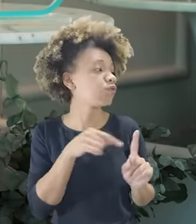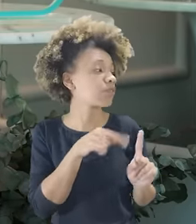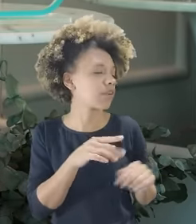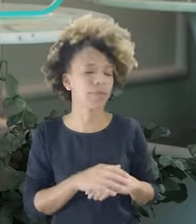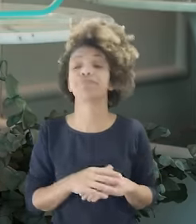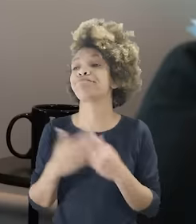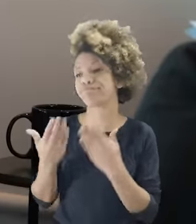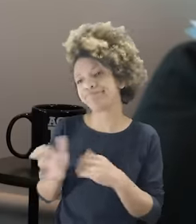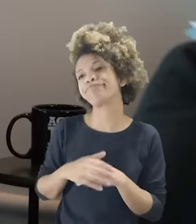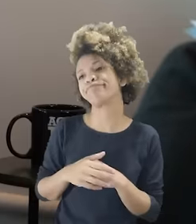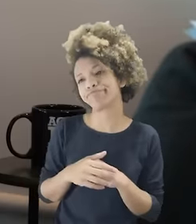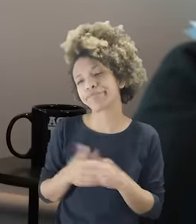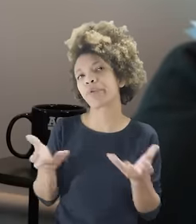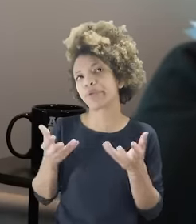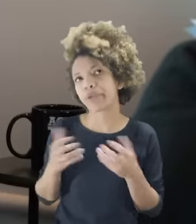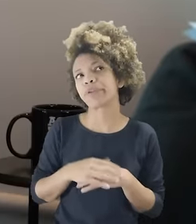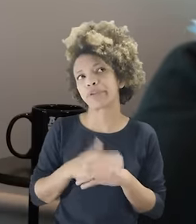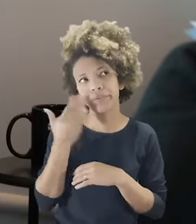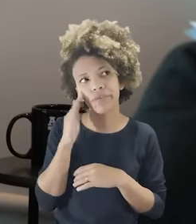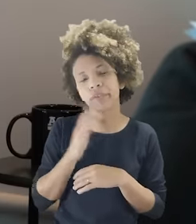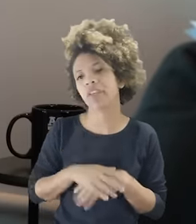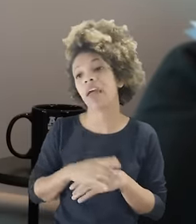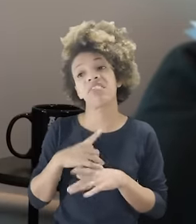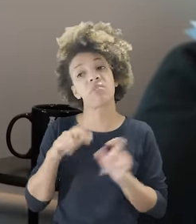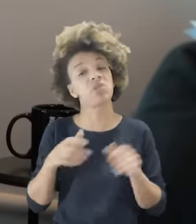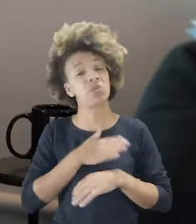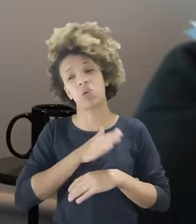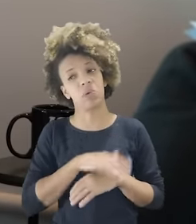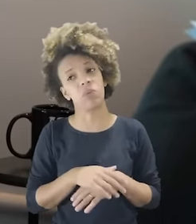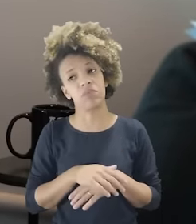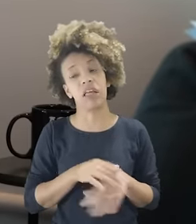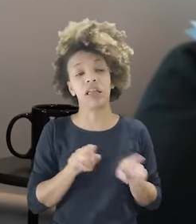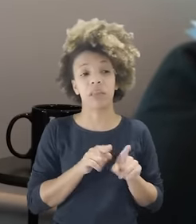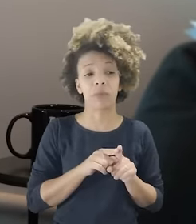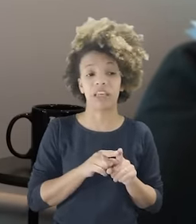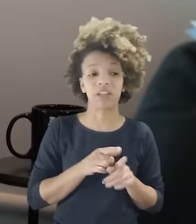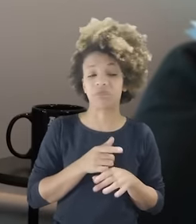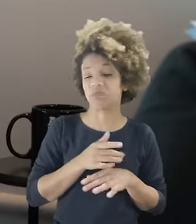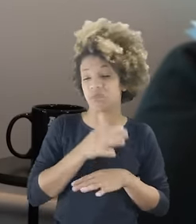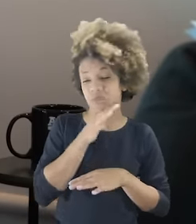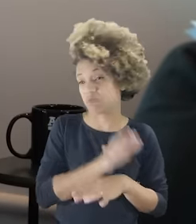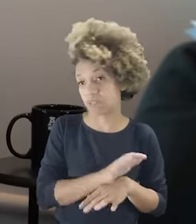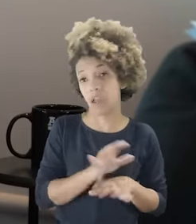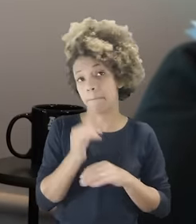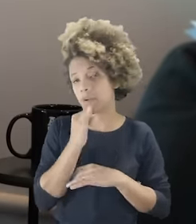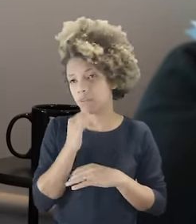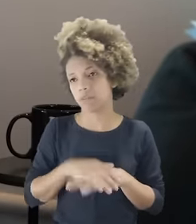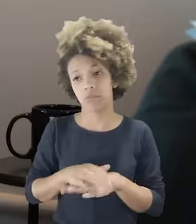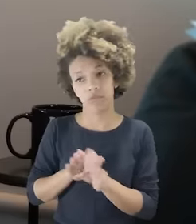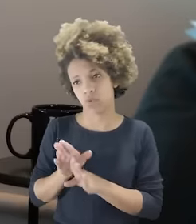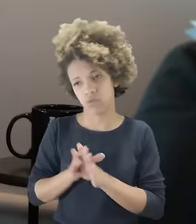Mirando o seu cancelamento é exatamente eu queria tem pessoas que eu não gosto pessoas que macho bacana por exemplo